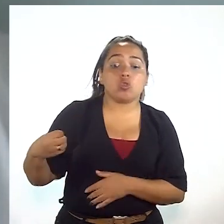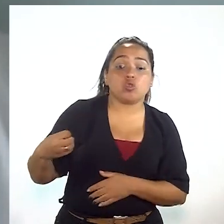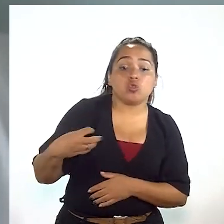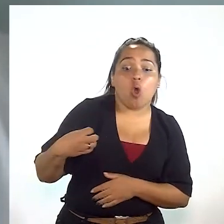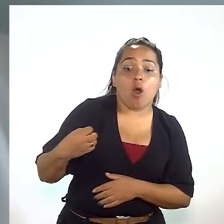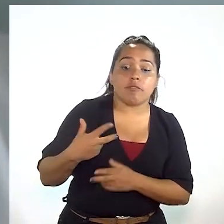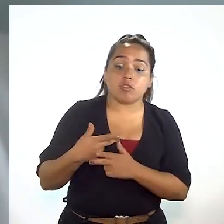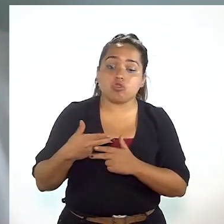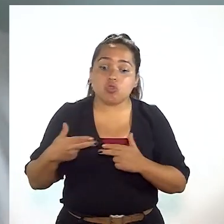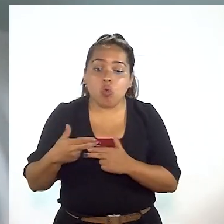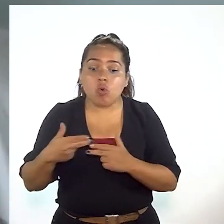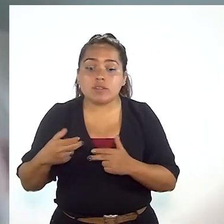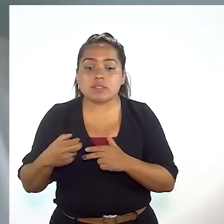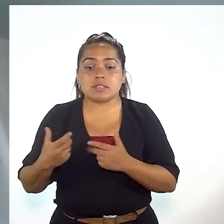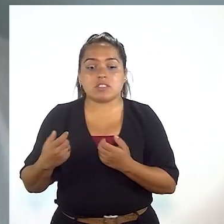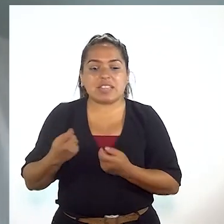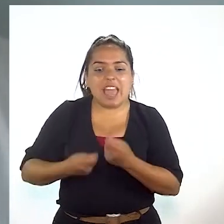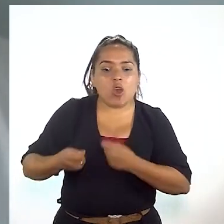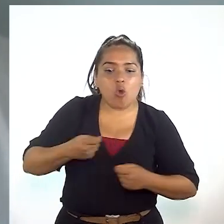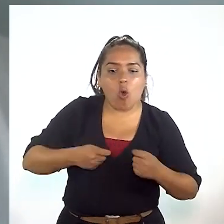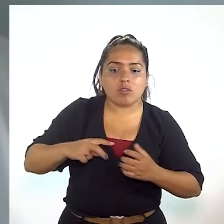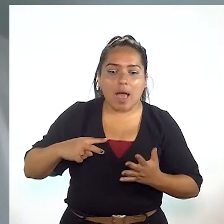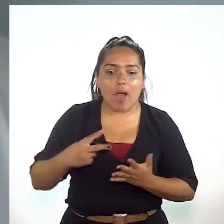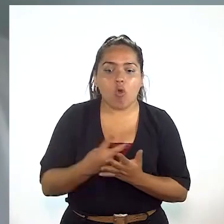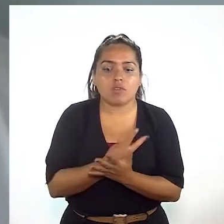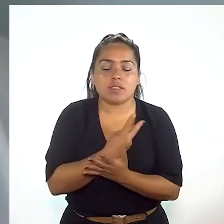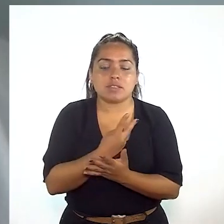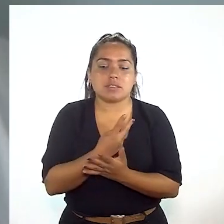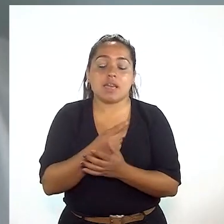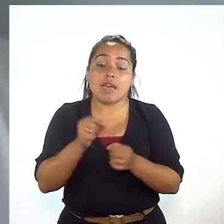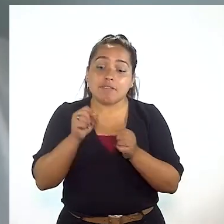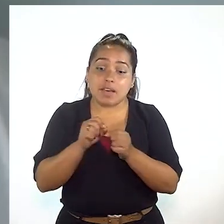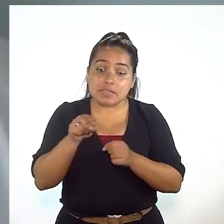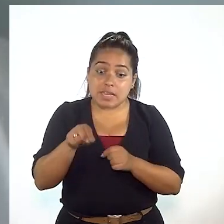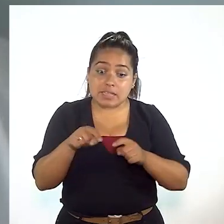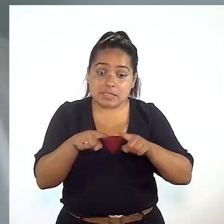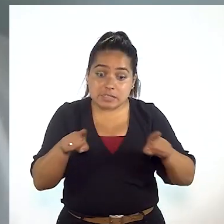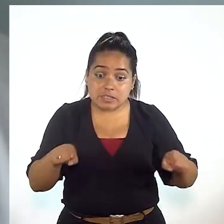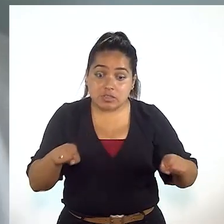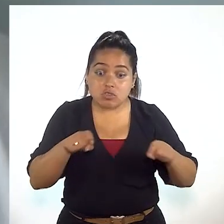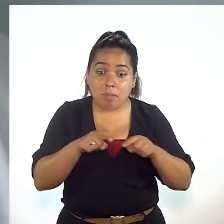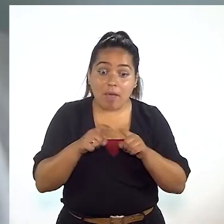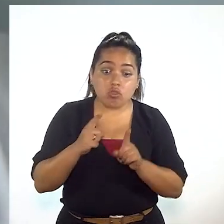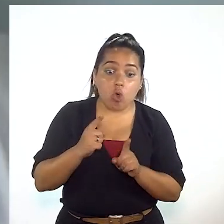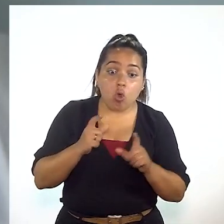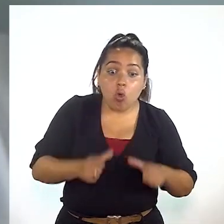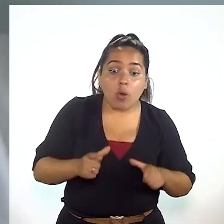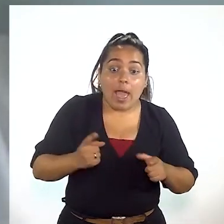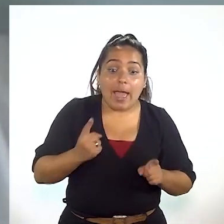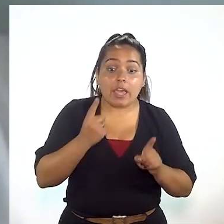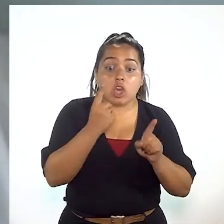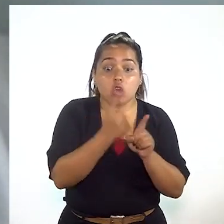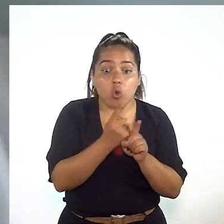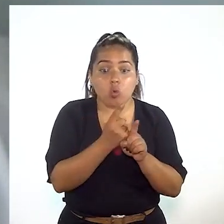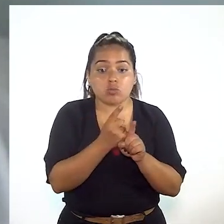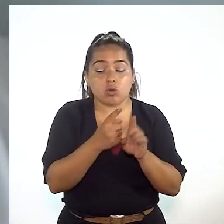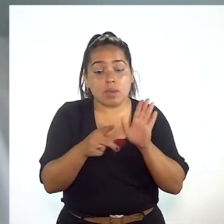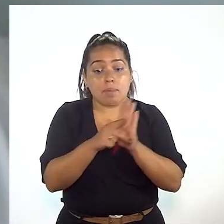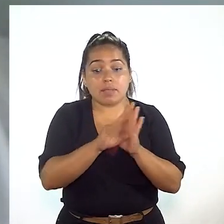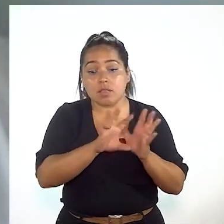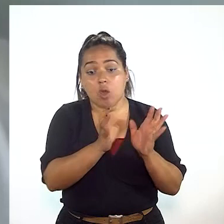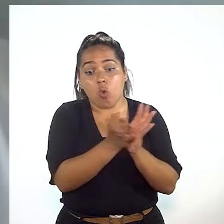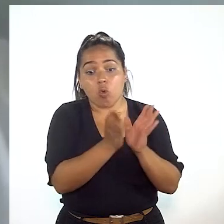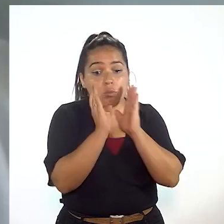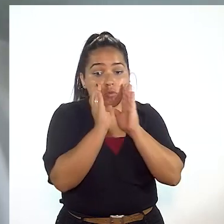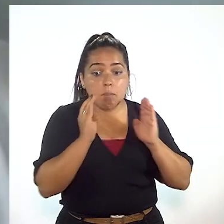ser sempre o caminho também para que a gente possa ver novos negócios acontecerem e talvez transformar esses espaços em